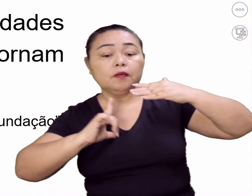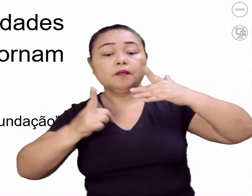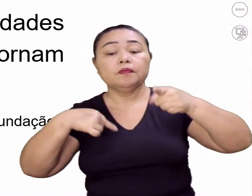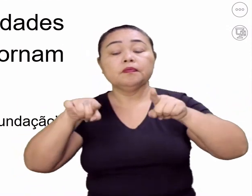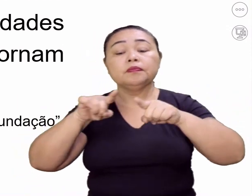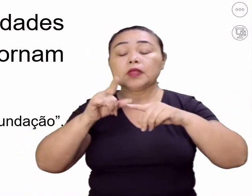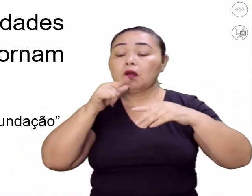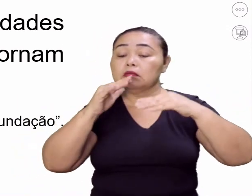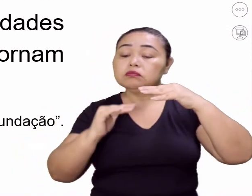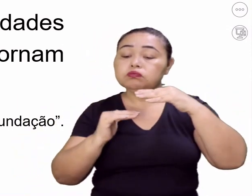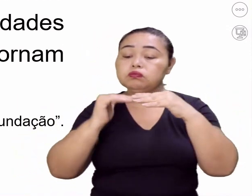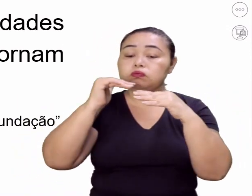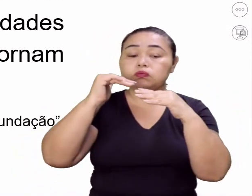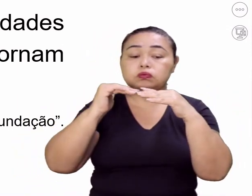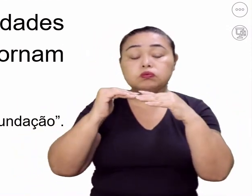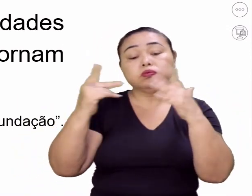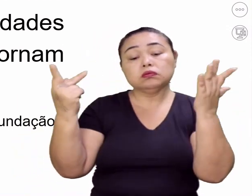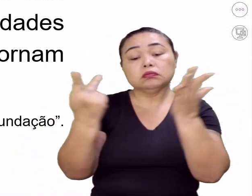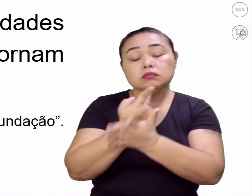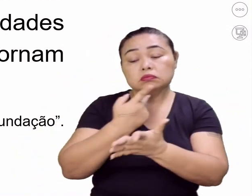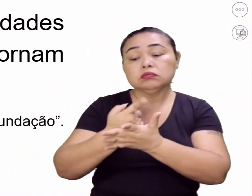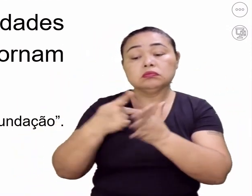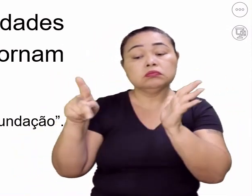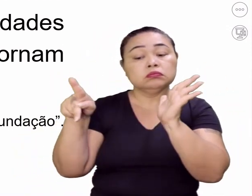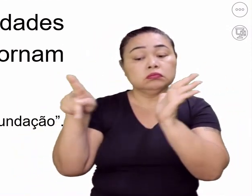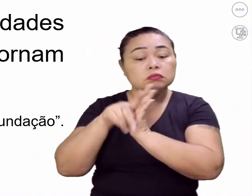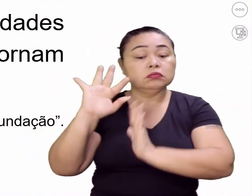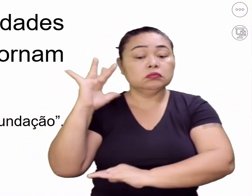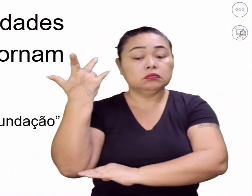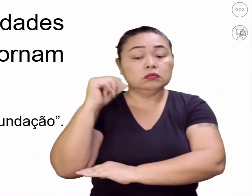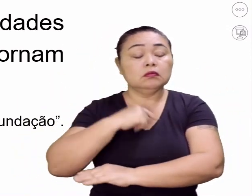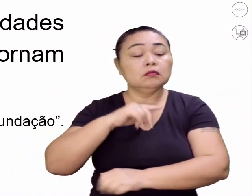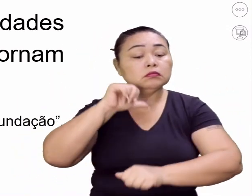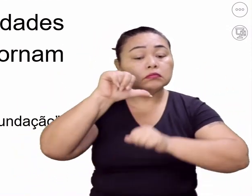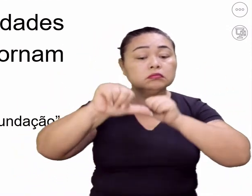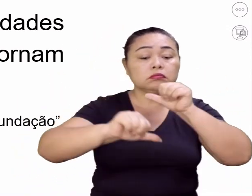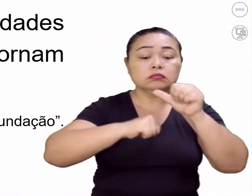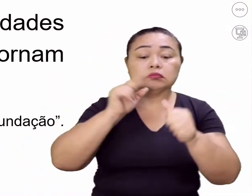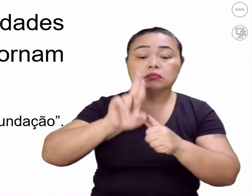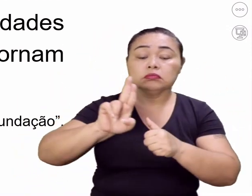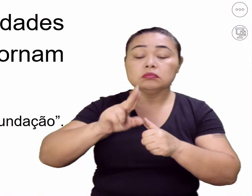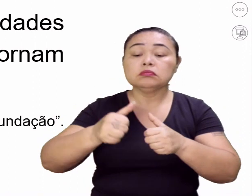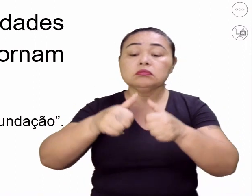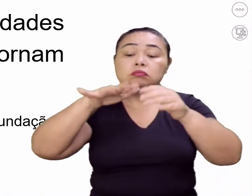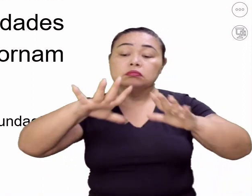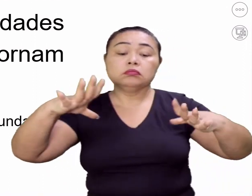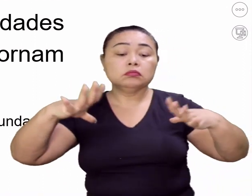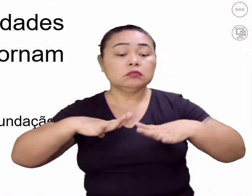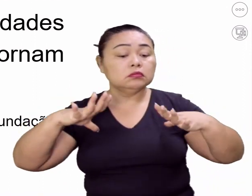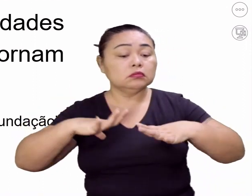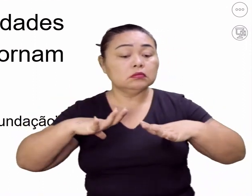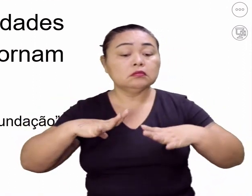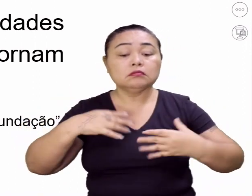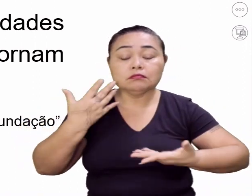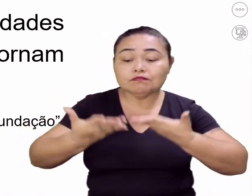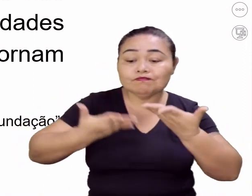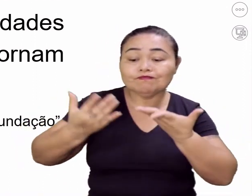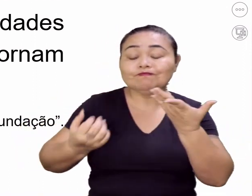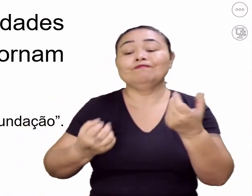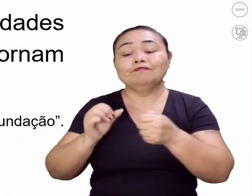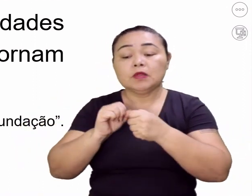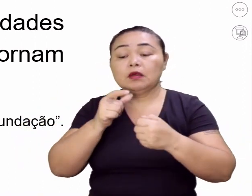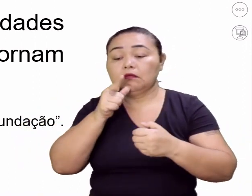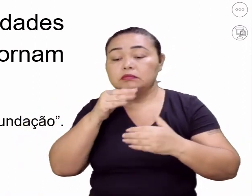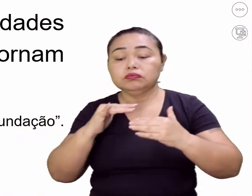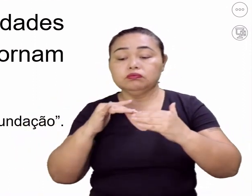as inundações sejam fenômenos naturais, as mudanças nas formas de uso e ocupação das cidades incrementam esse